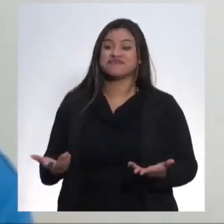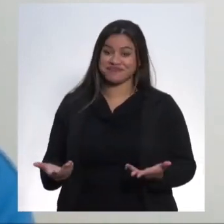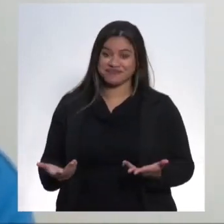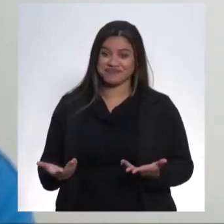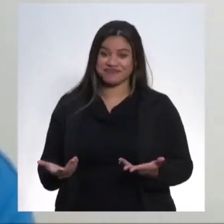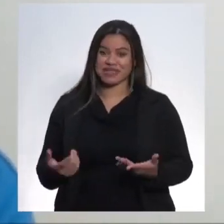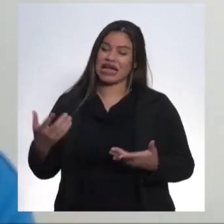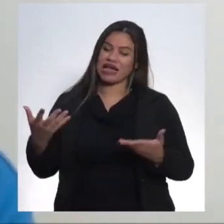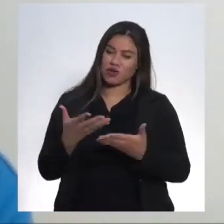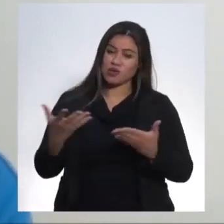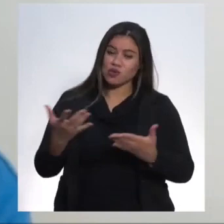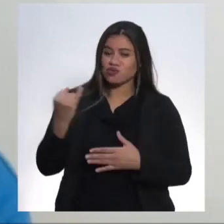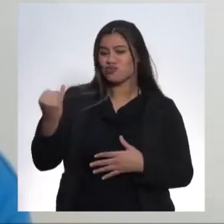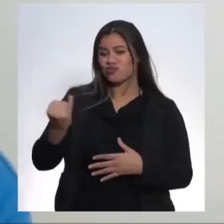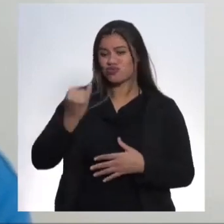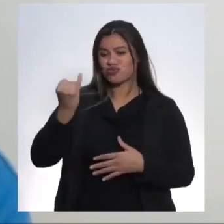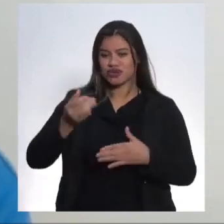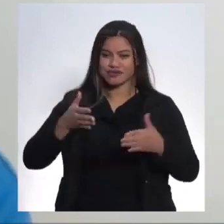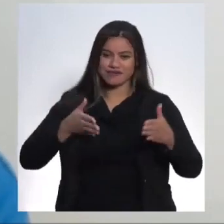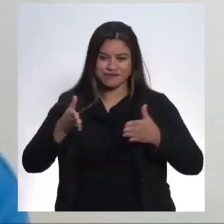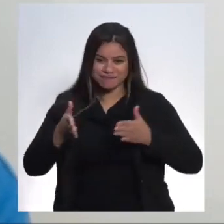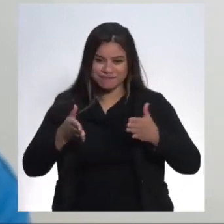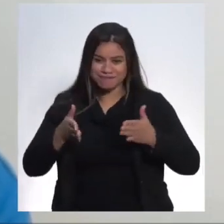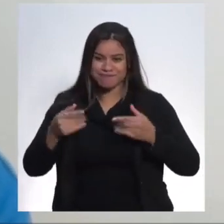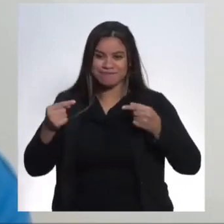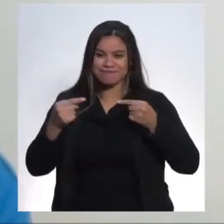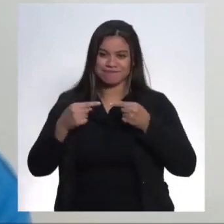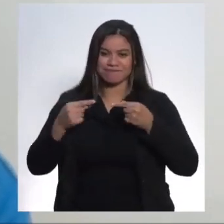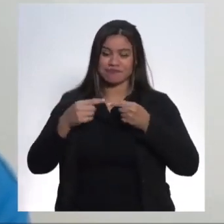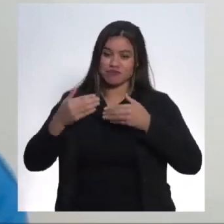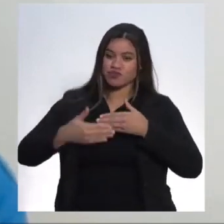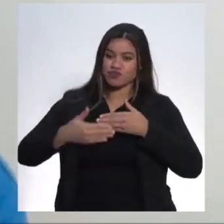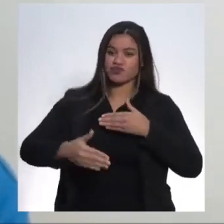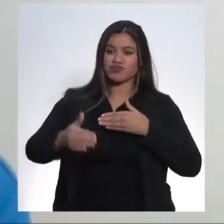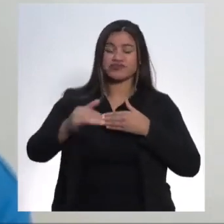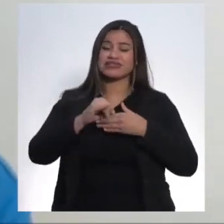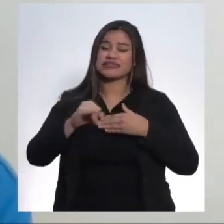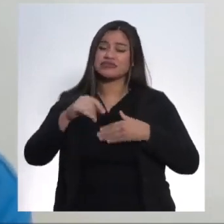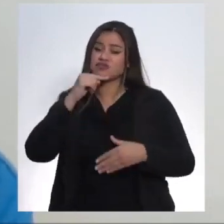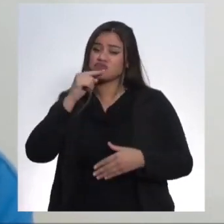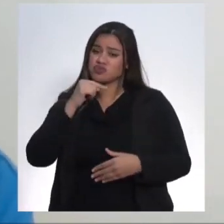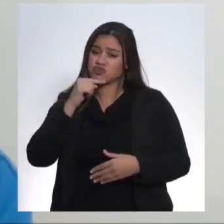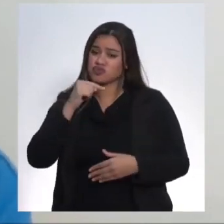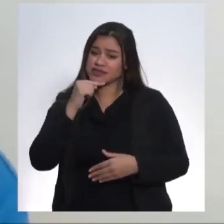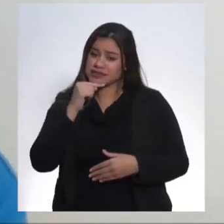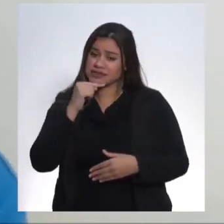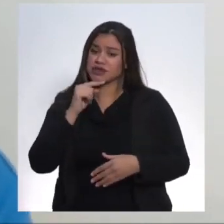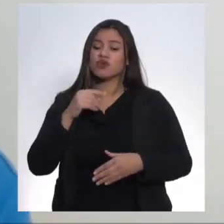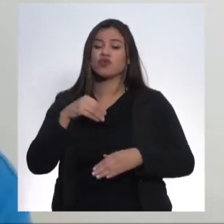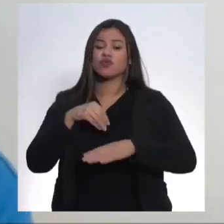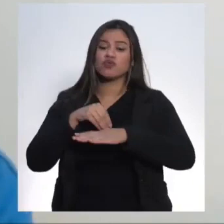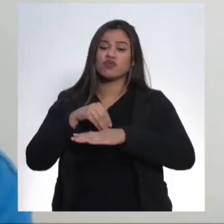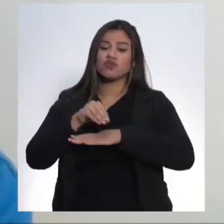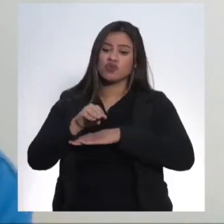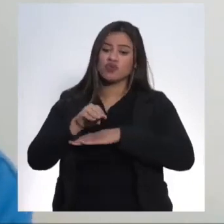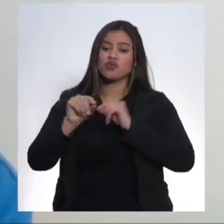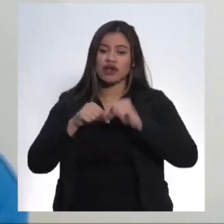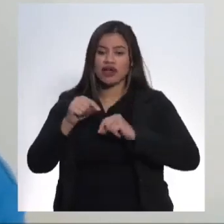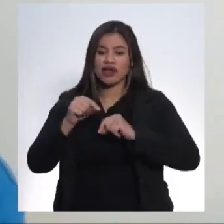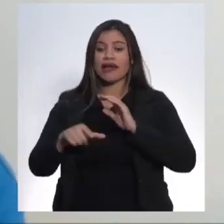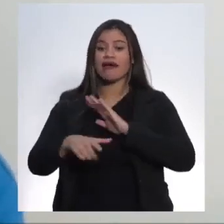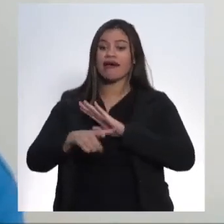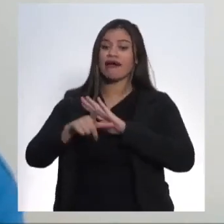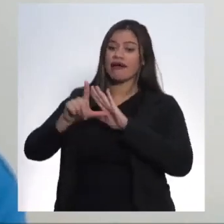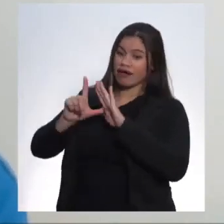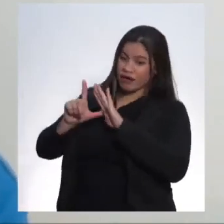é muito importante para que a gente possa dar sequência. Então, se você não conseguiu concluir, minha sugestão é que você conclua antes